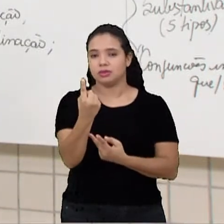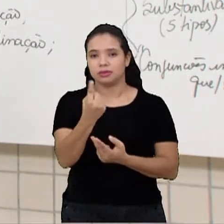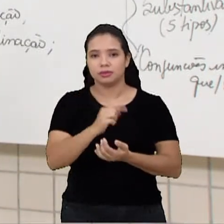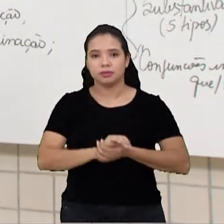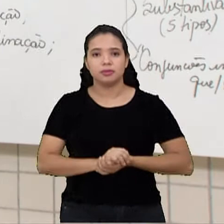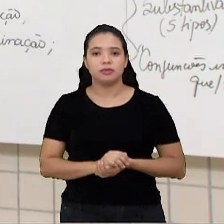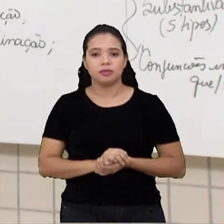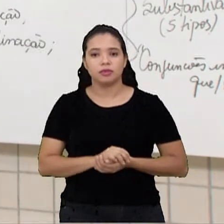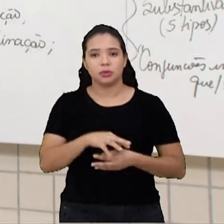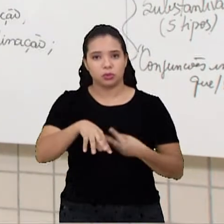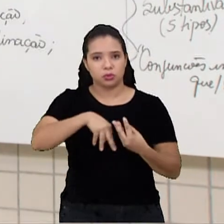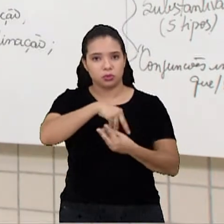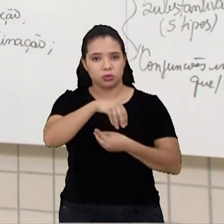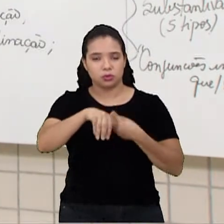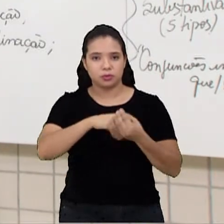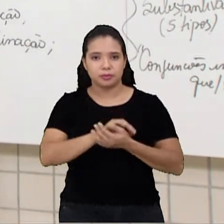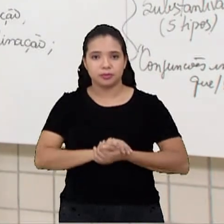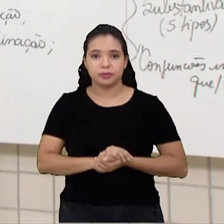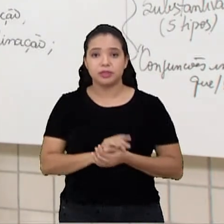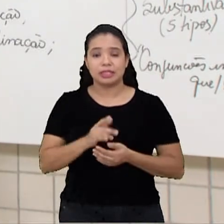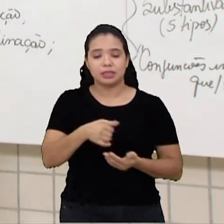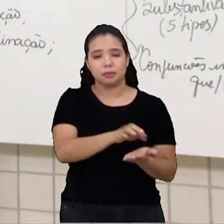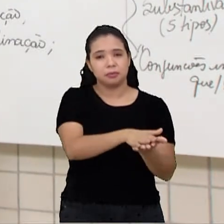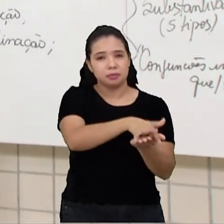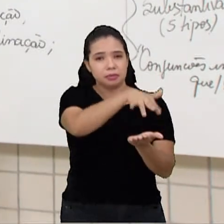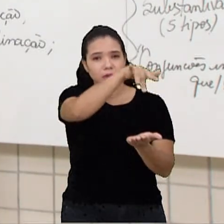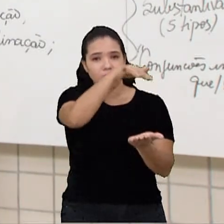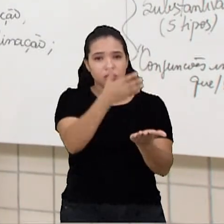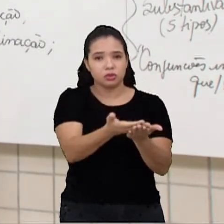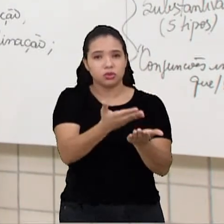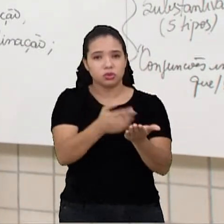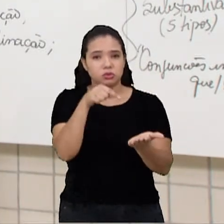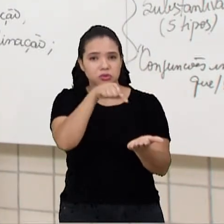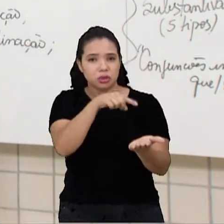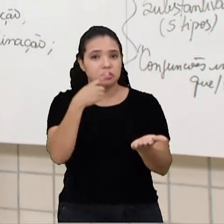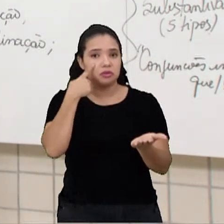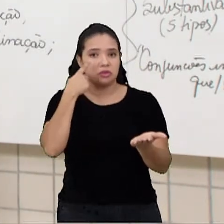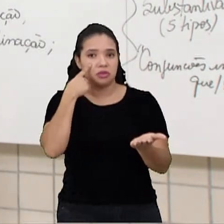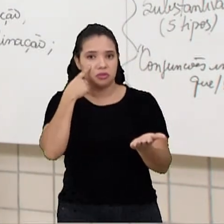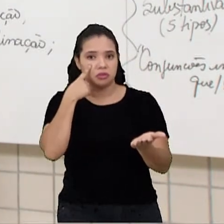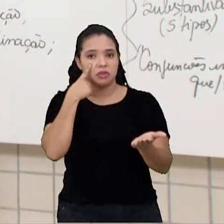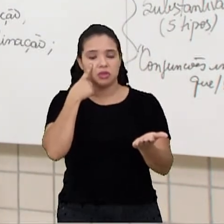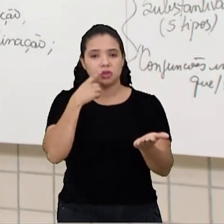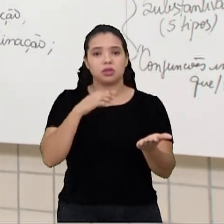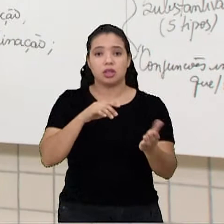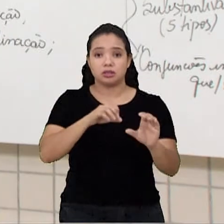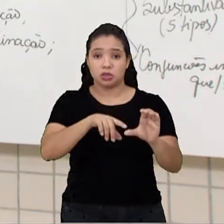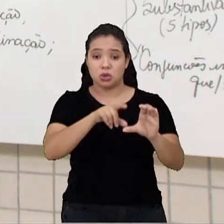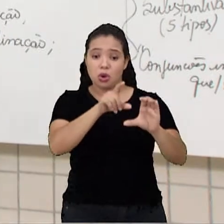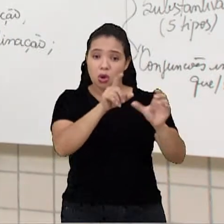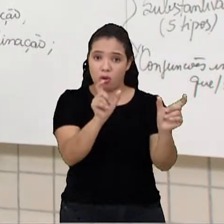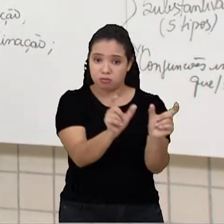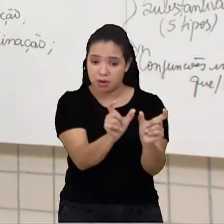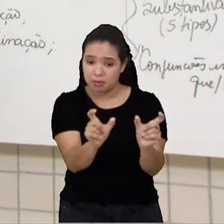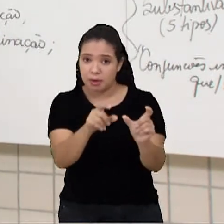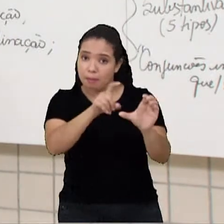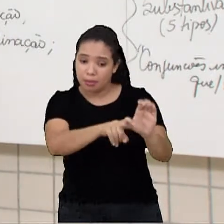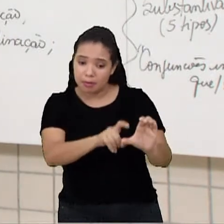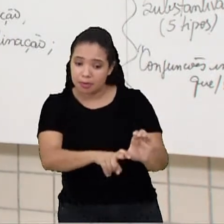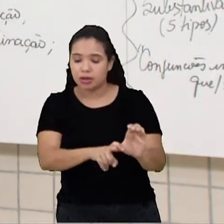bloco de estudo, tá bom? Referente ao período composto por coordenação e subordinação,